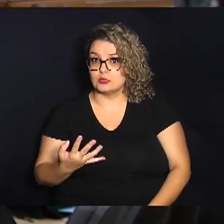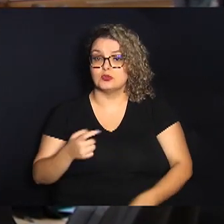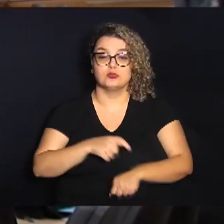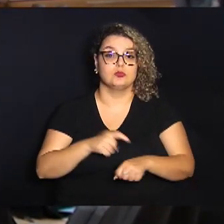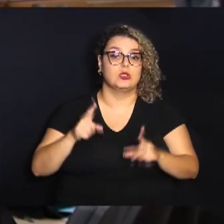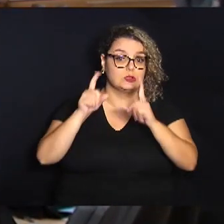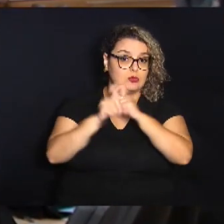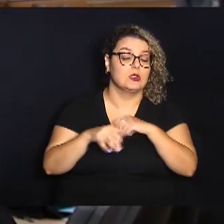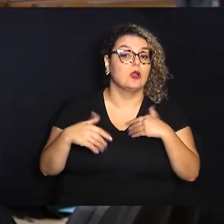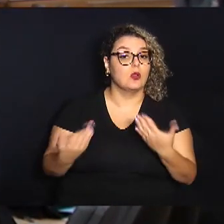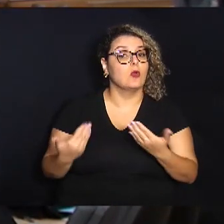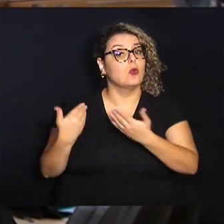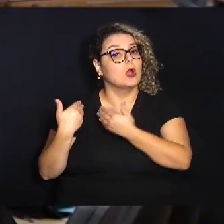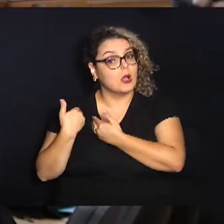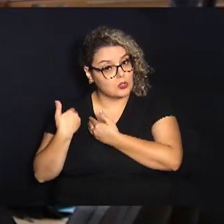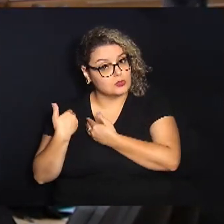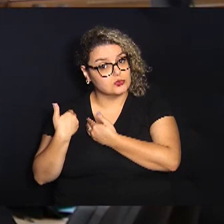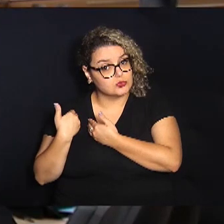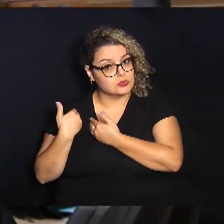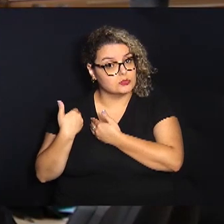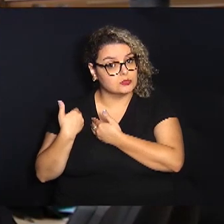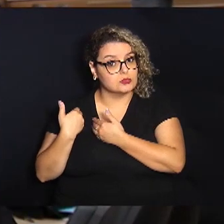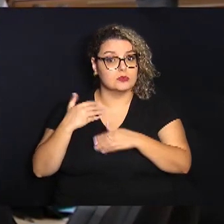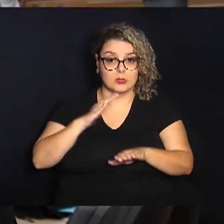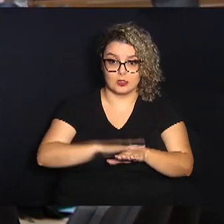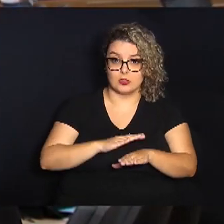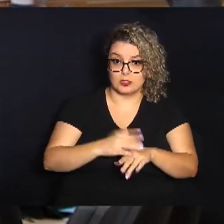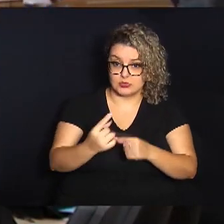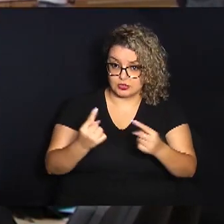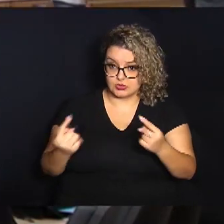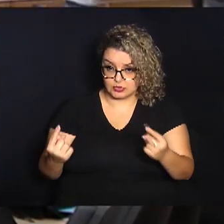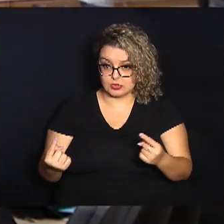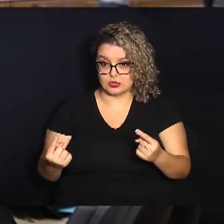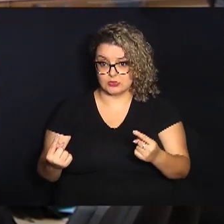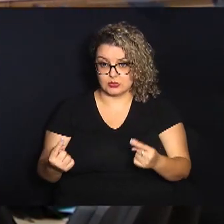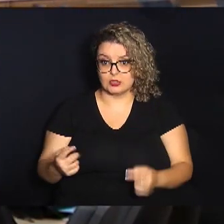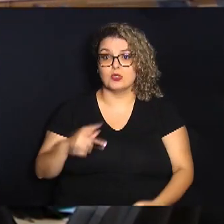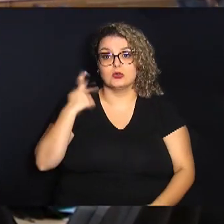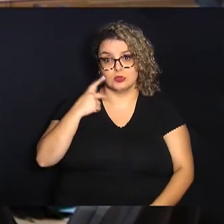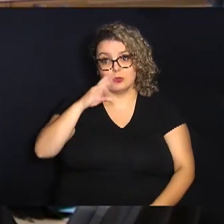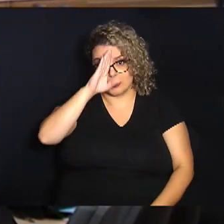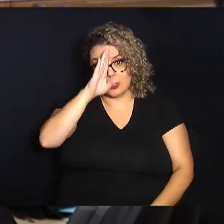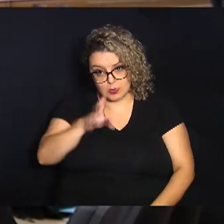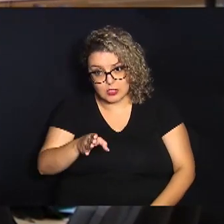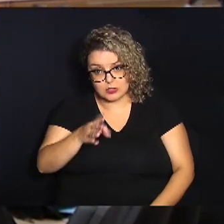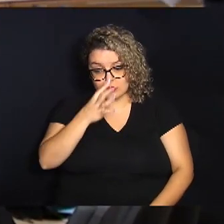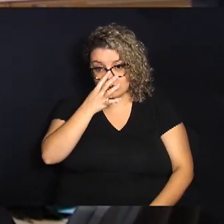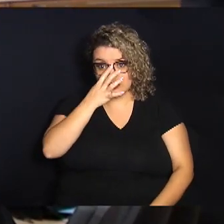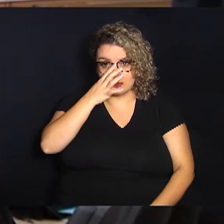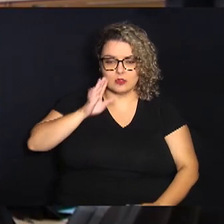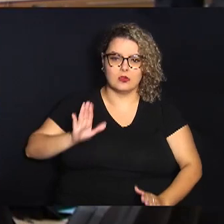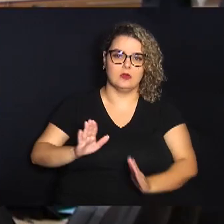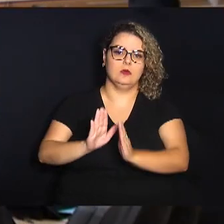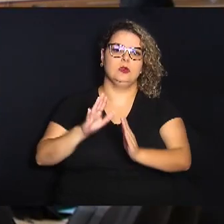qual é a responsabilidade e ação de cada um, dos parlamentares principalmente, frente